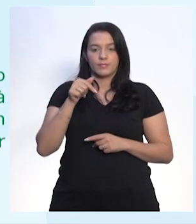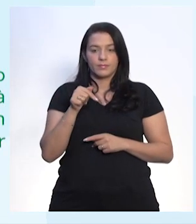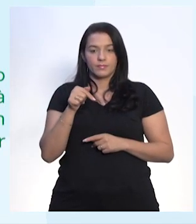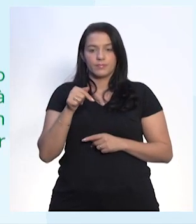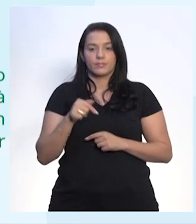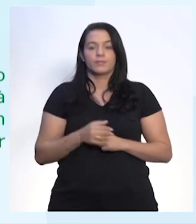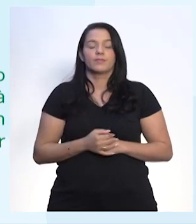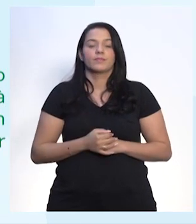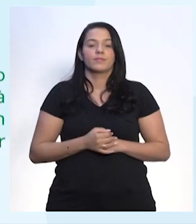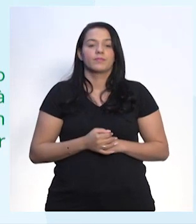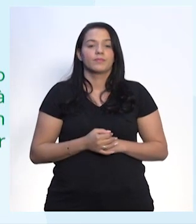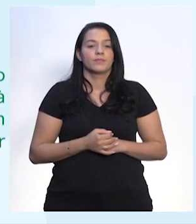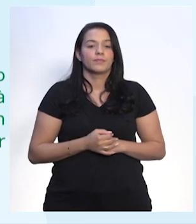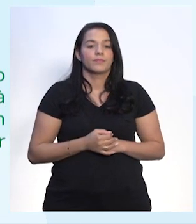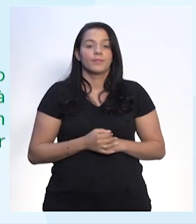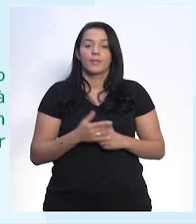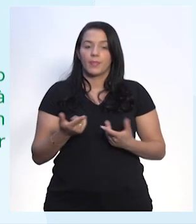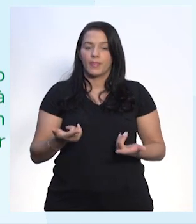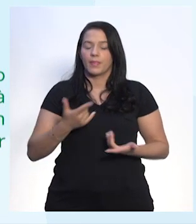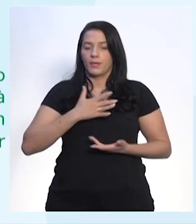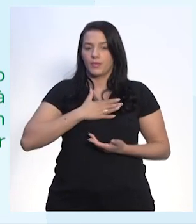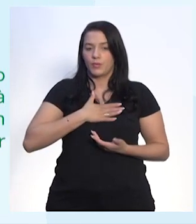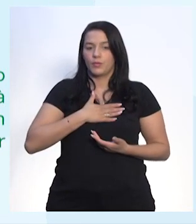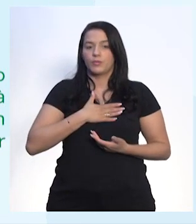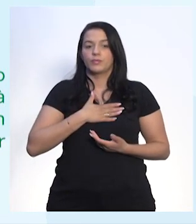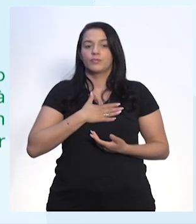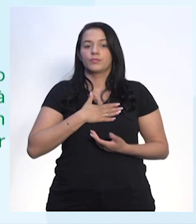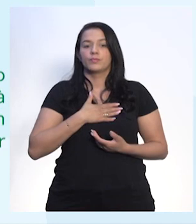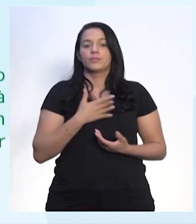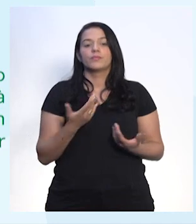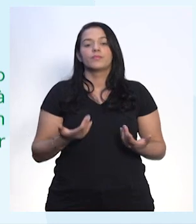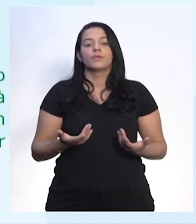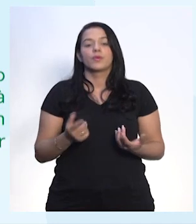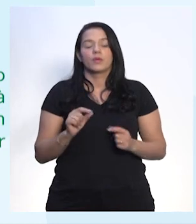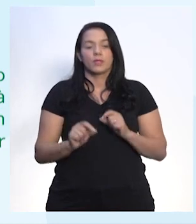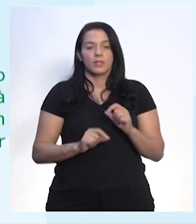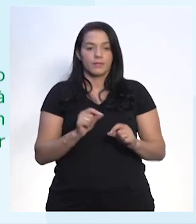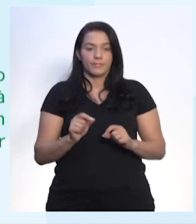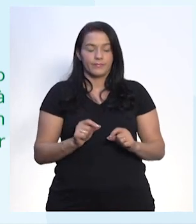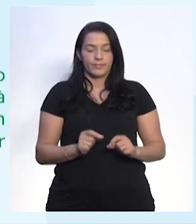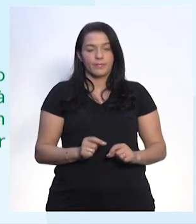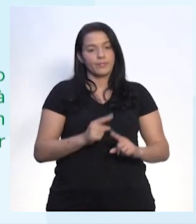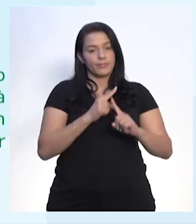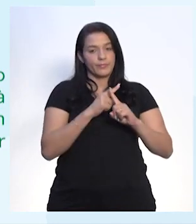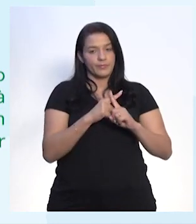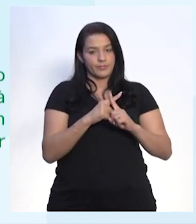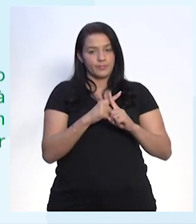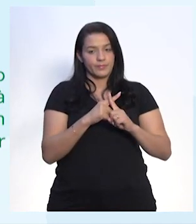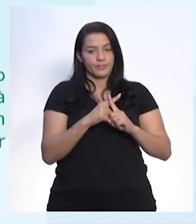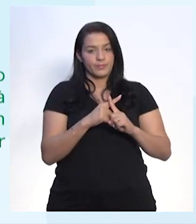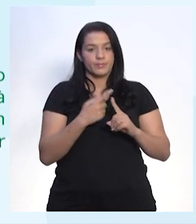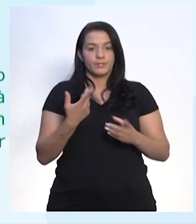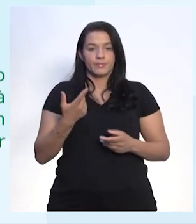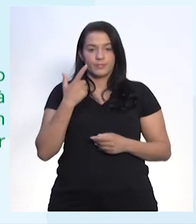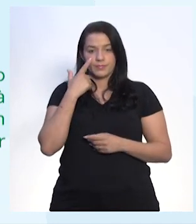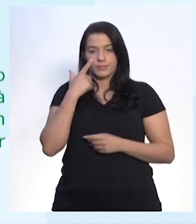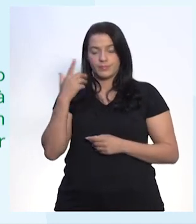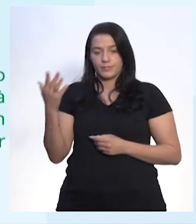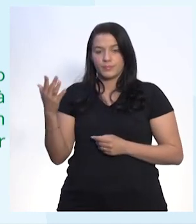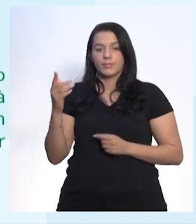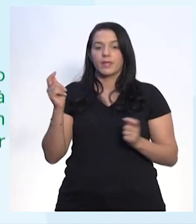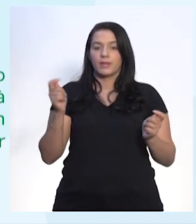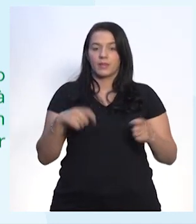muitas vezes aqui, da multiplicação dos meios pelos extremos. Então, aqui são os extremos, né? Então, eu